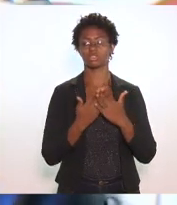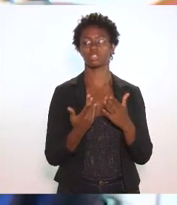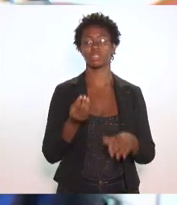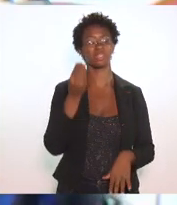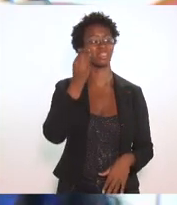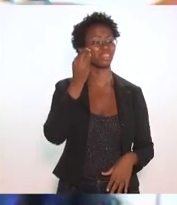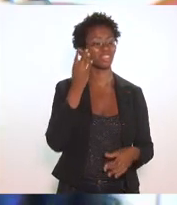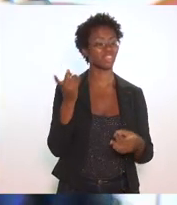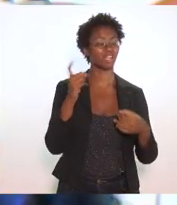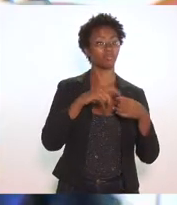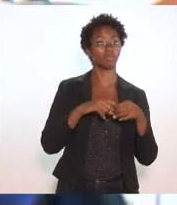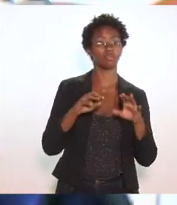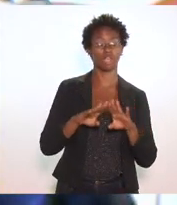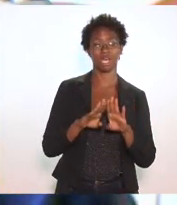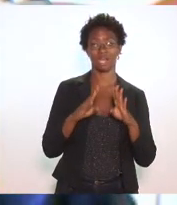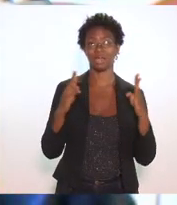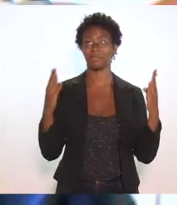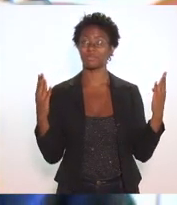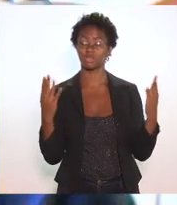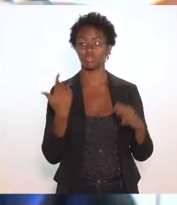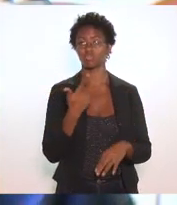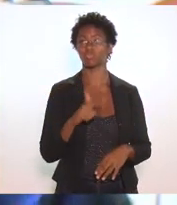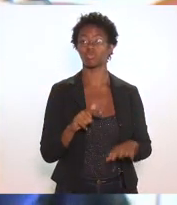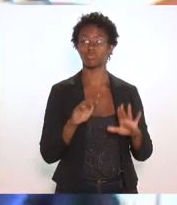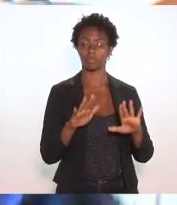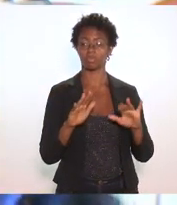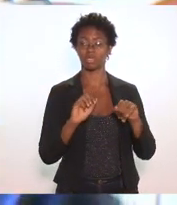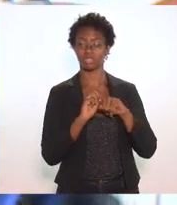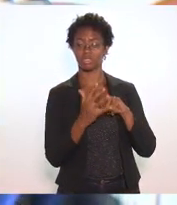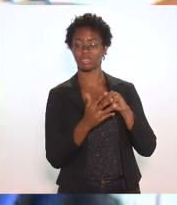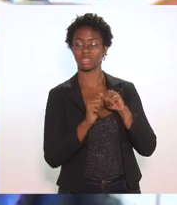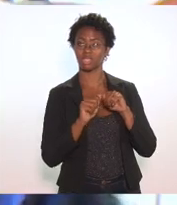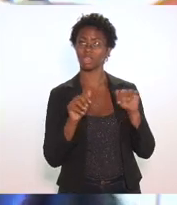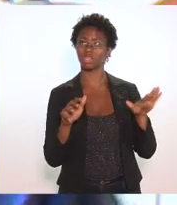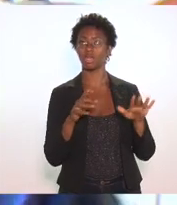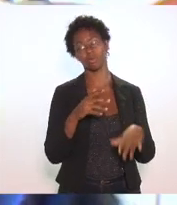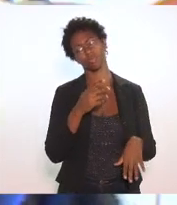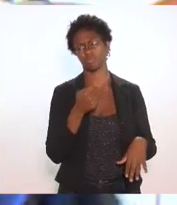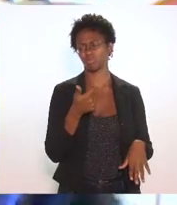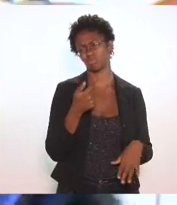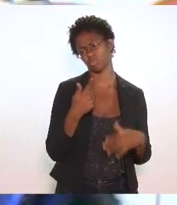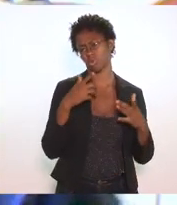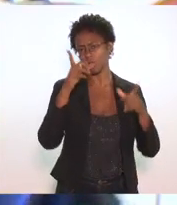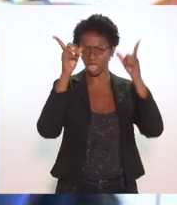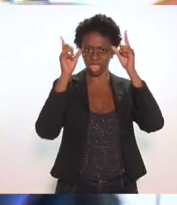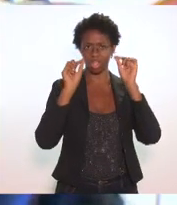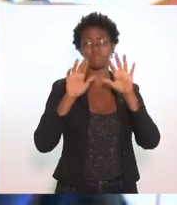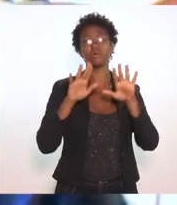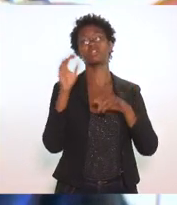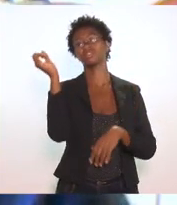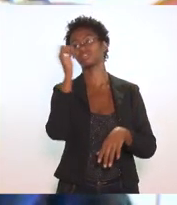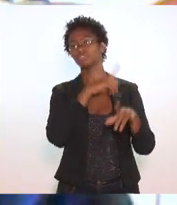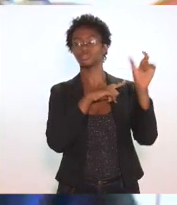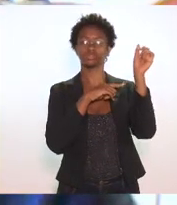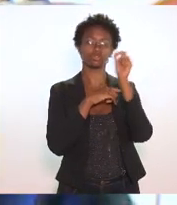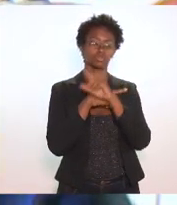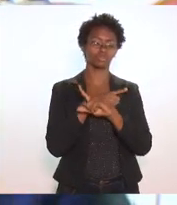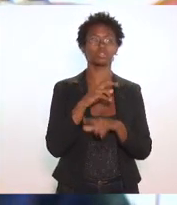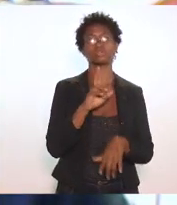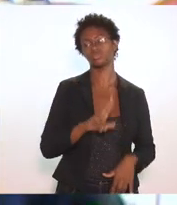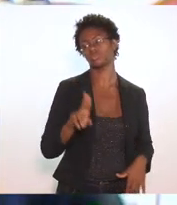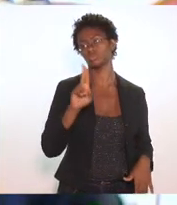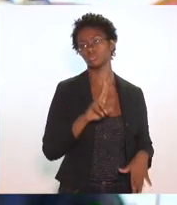voltar a funcionar quando o momento da pandemia estava um pouco menos grave, enfrentaram muitas dificuldades para funcionar com